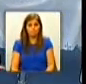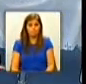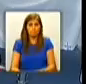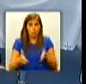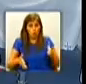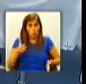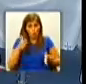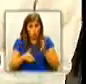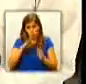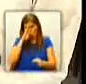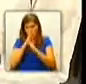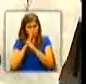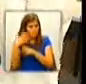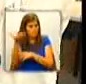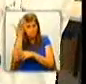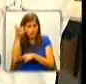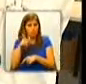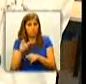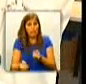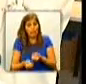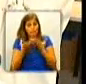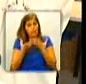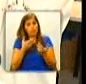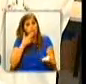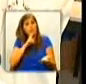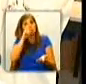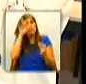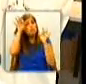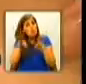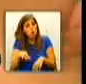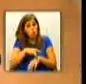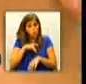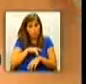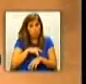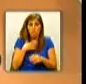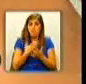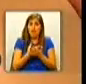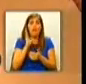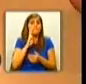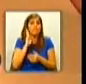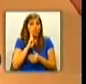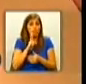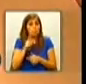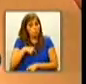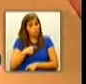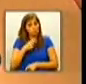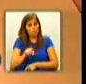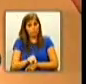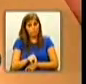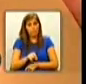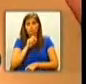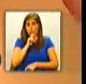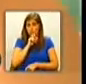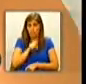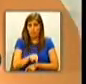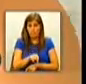Robôs de última geração que recriam as condições reais dos pacientes e uma mais-valia até para eles. É a possibilidade